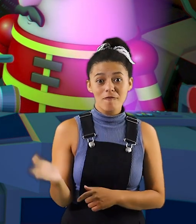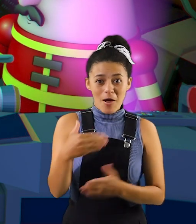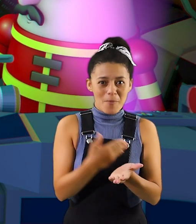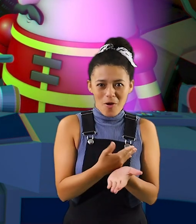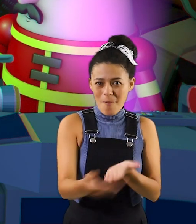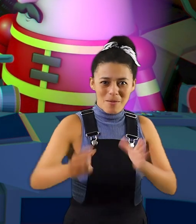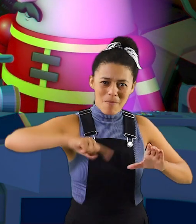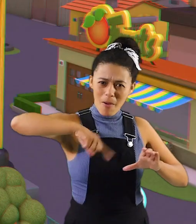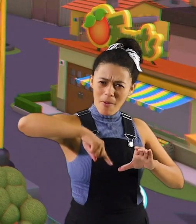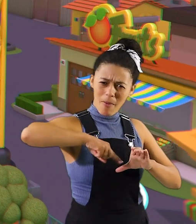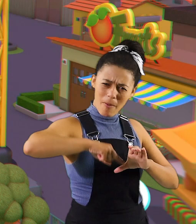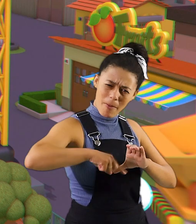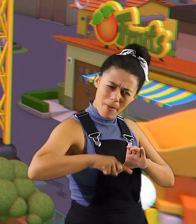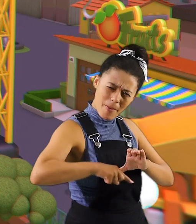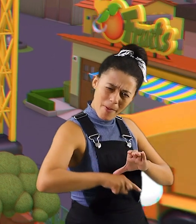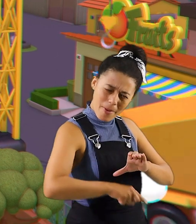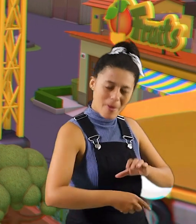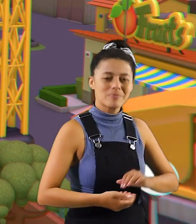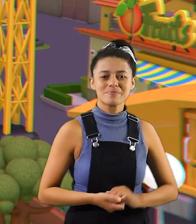vamos perfurar!